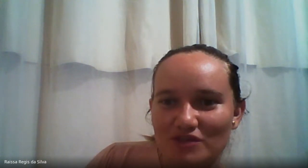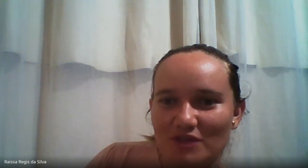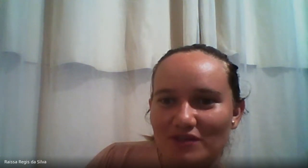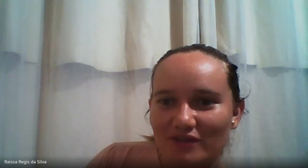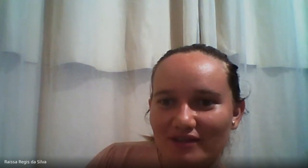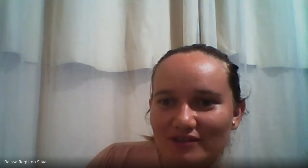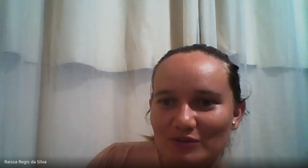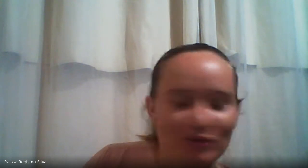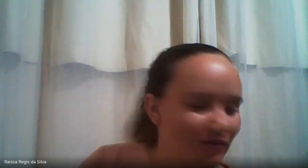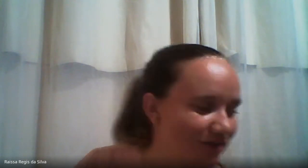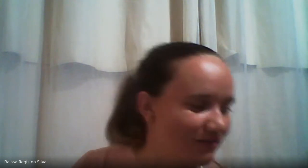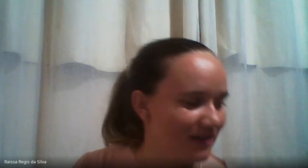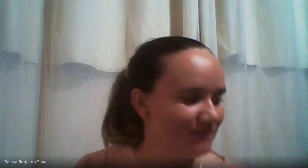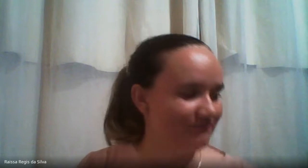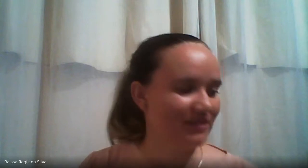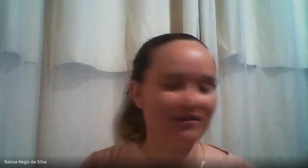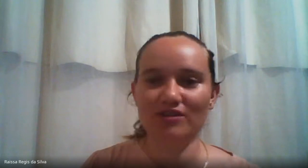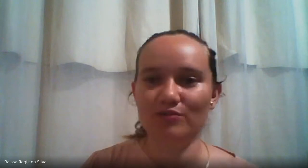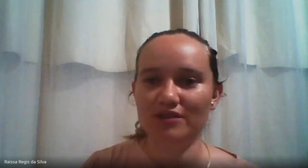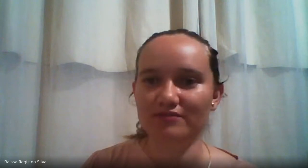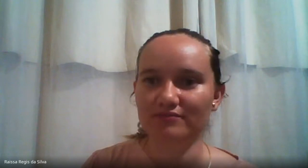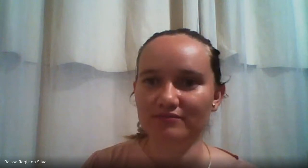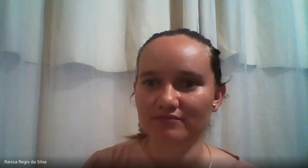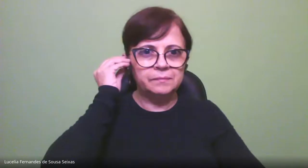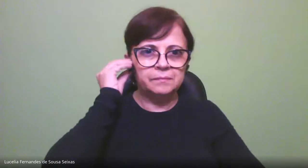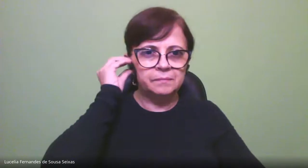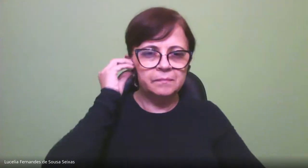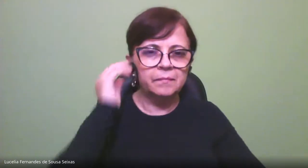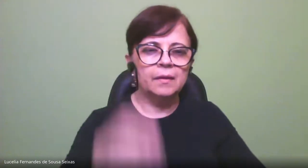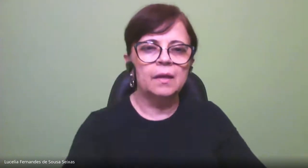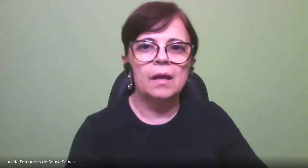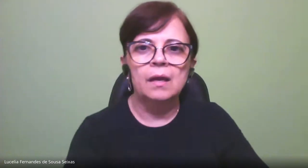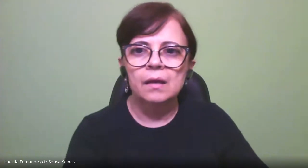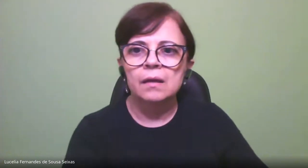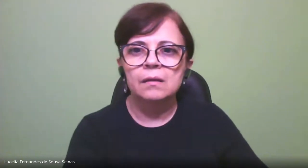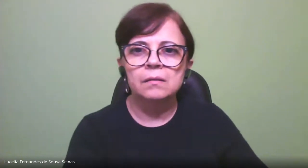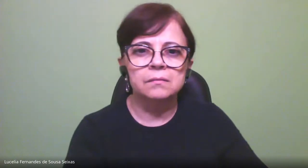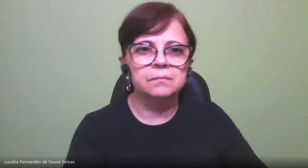O Diego tá falando, que eu não tô vendo ele. Minha internet tá ruim. Cálita.